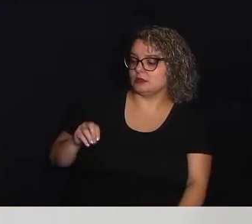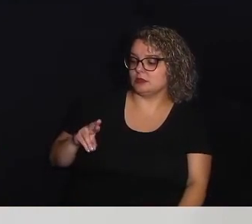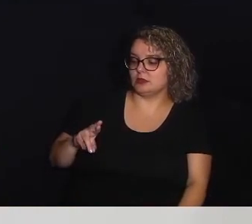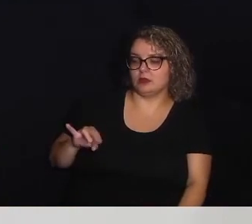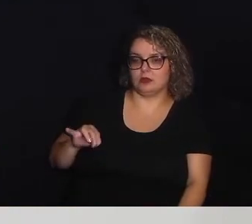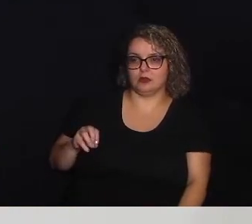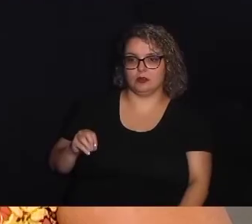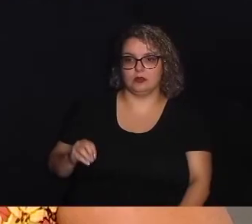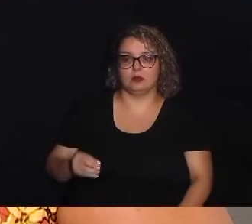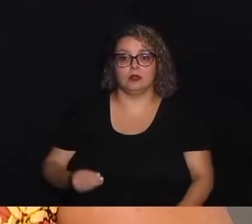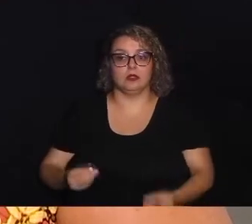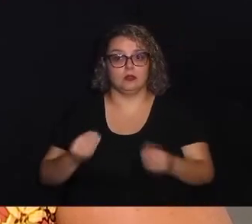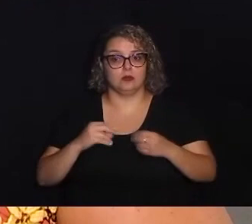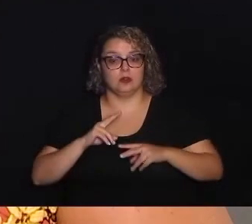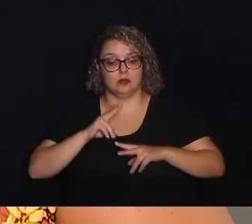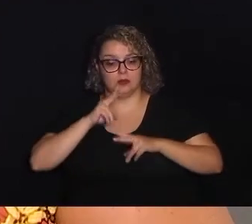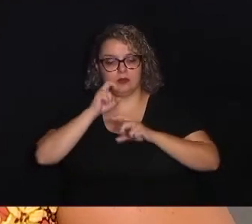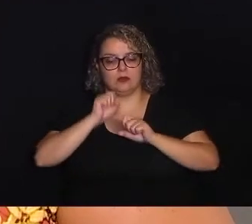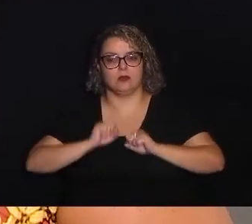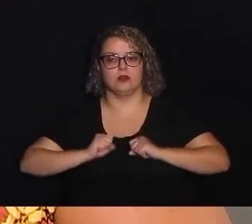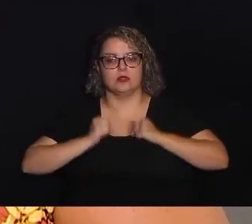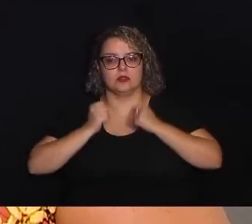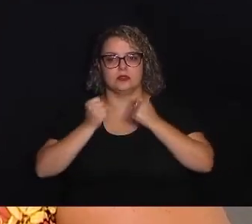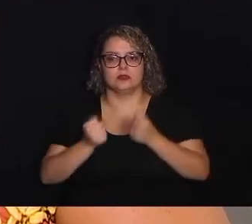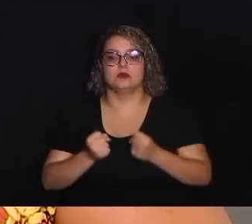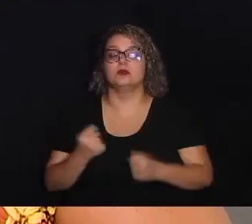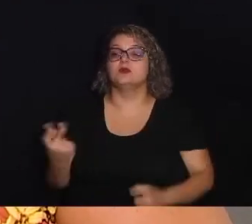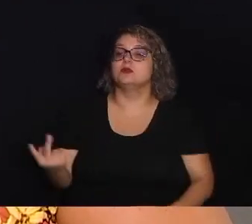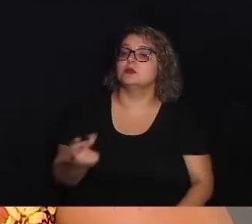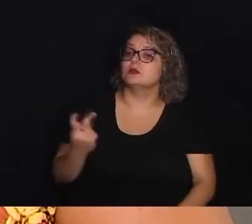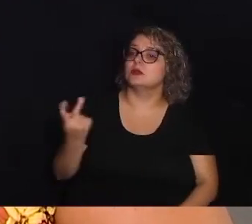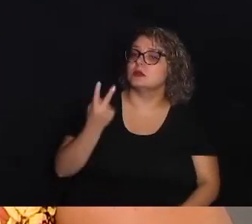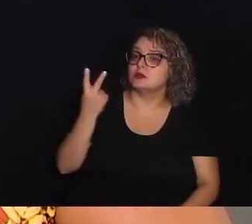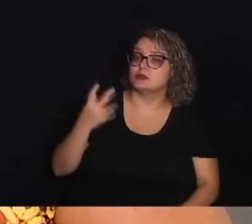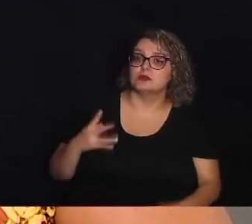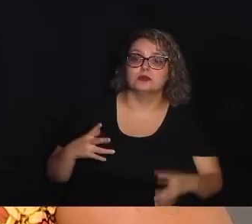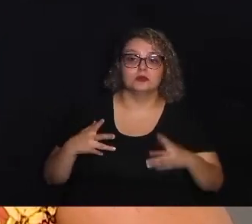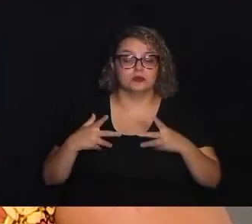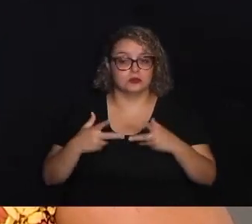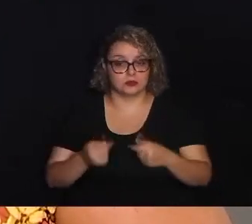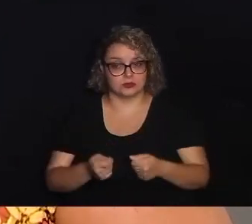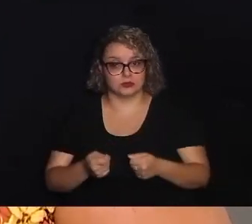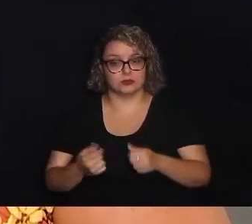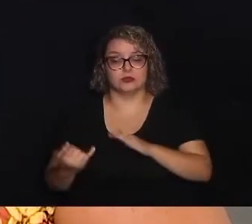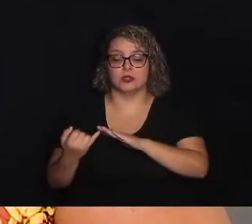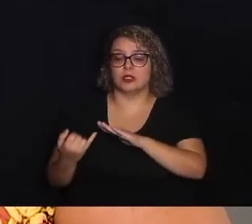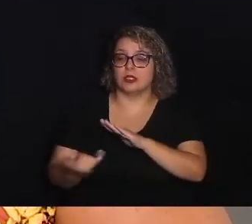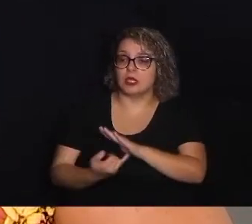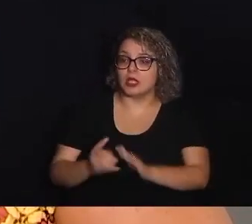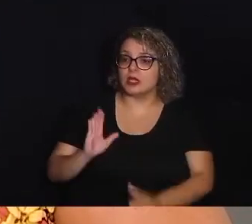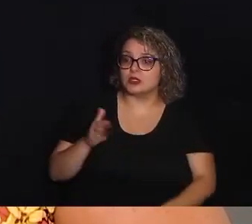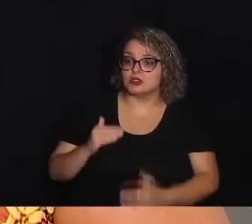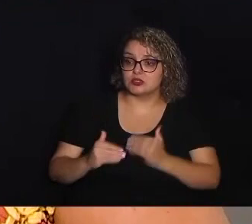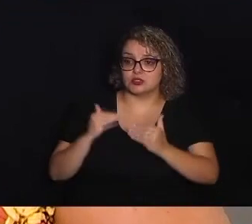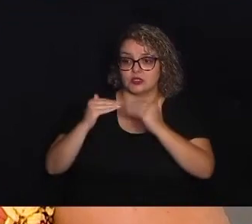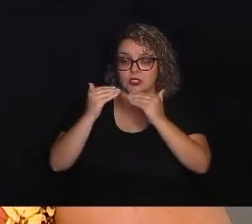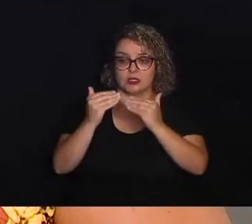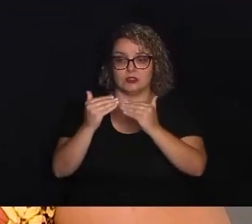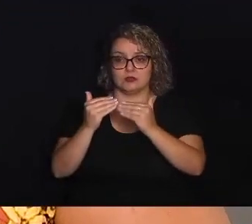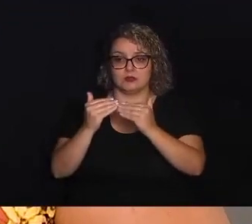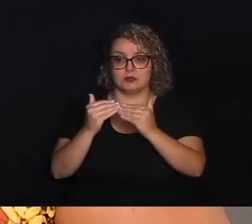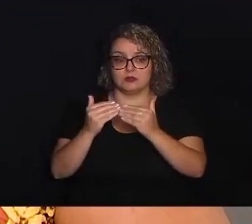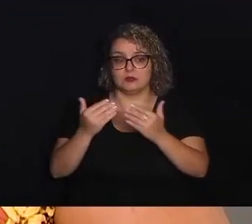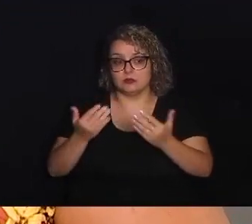do repositório ele traz para nós o fortalecimento valorização de tudo aquilo que a